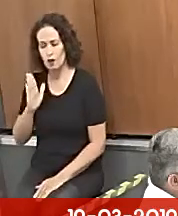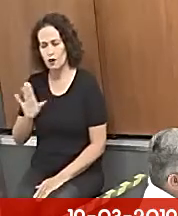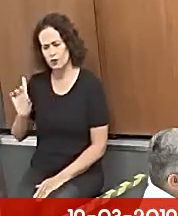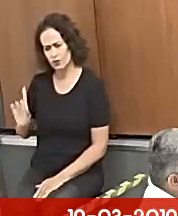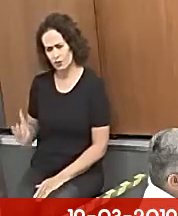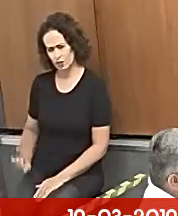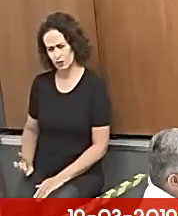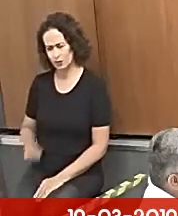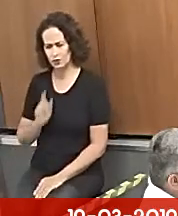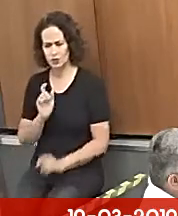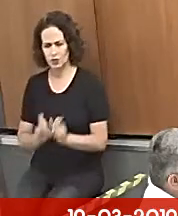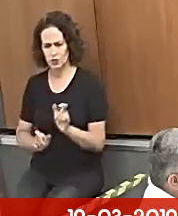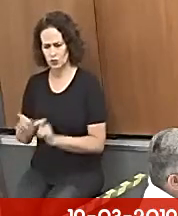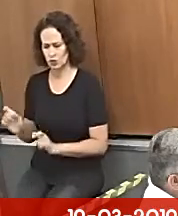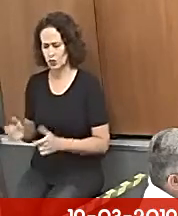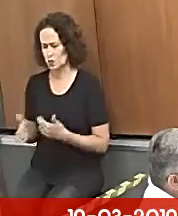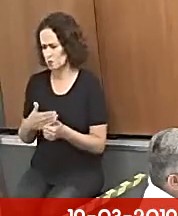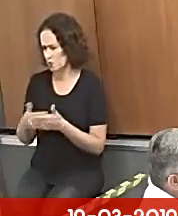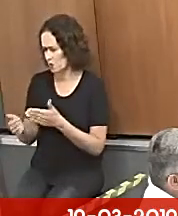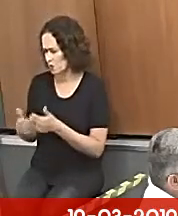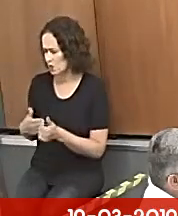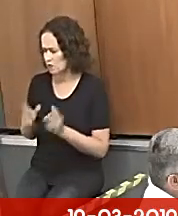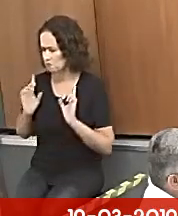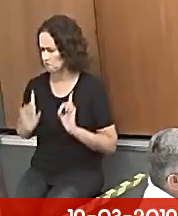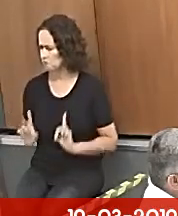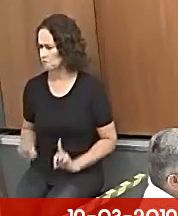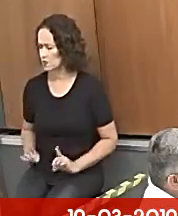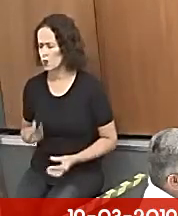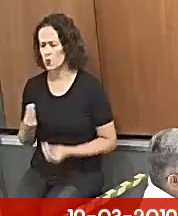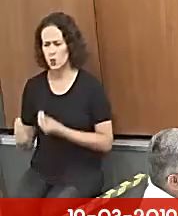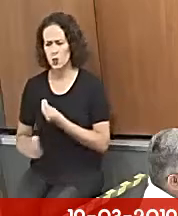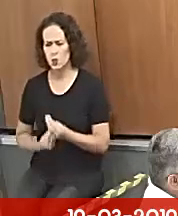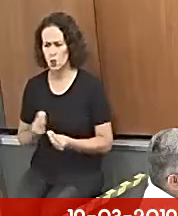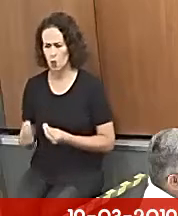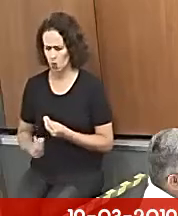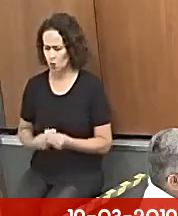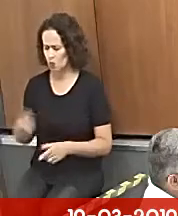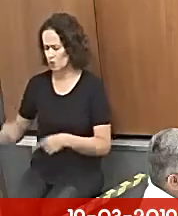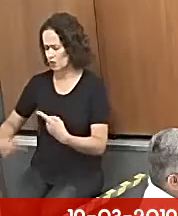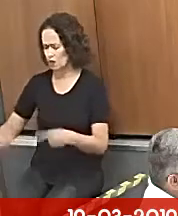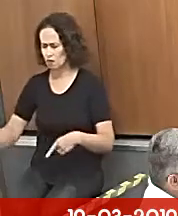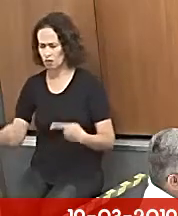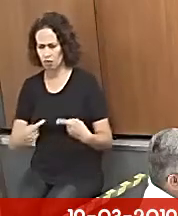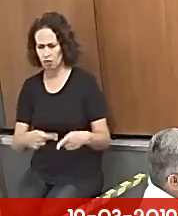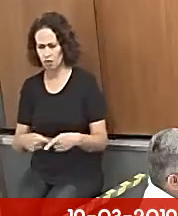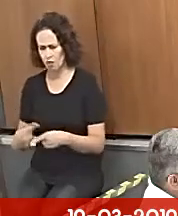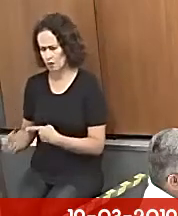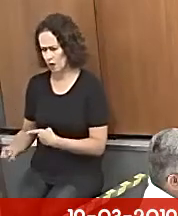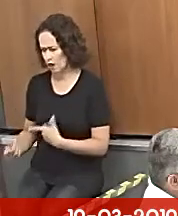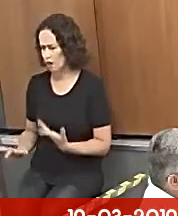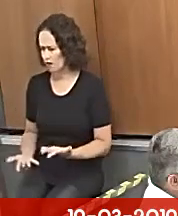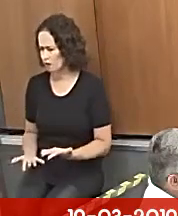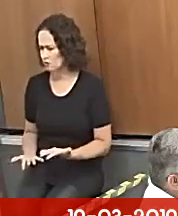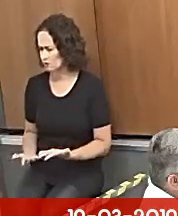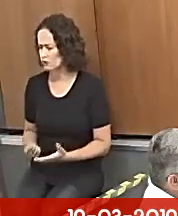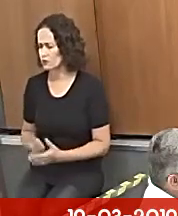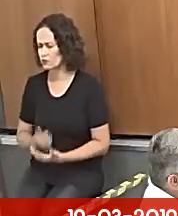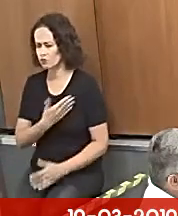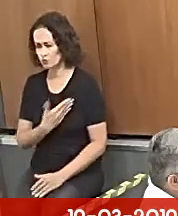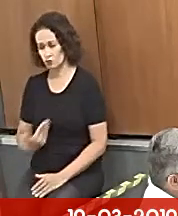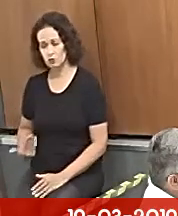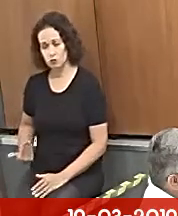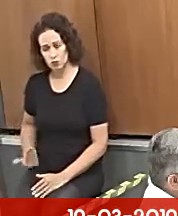independente da deficiência como que as políticas públicas de educação de saúde de assistência de